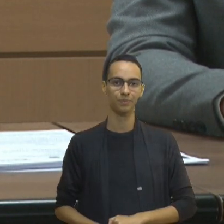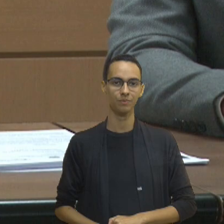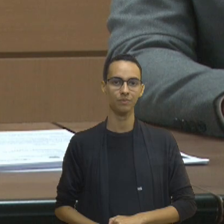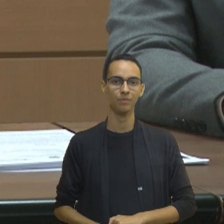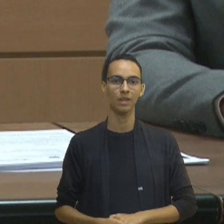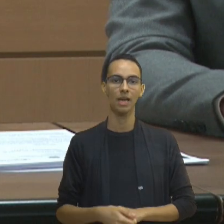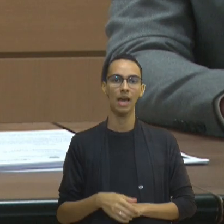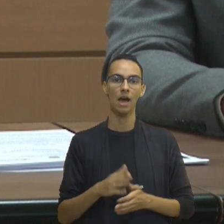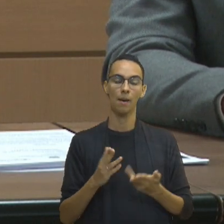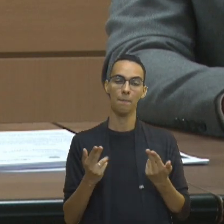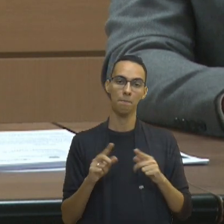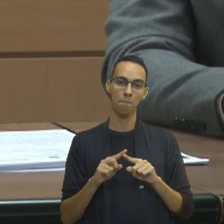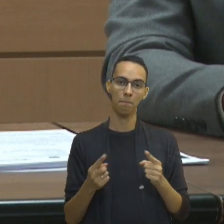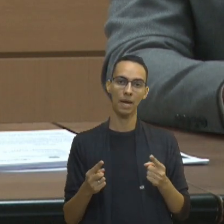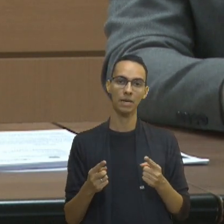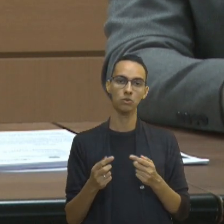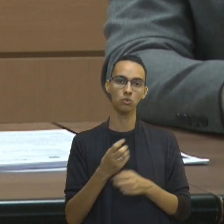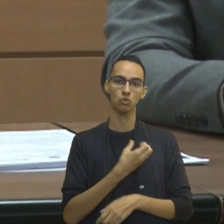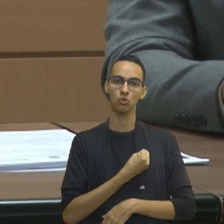não poderem ser